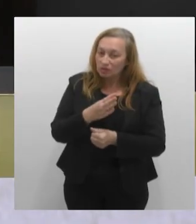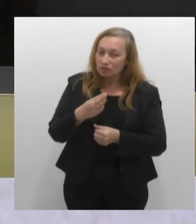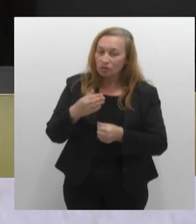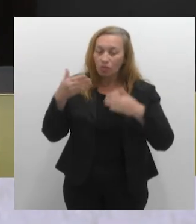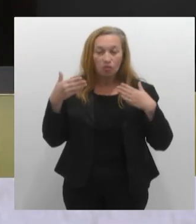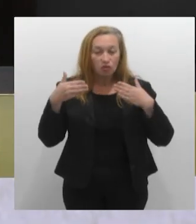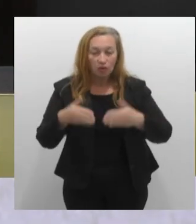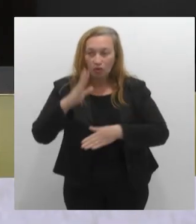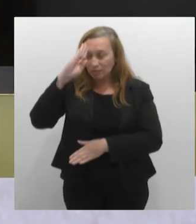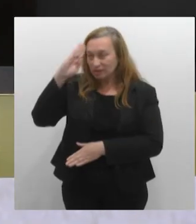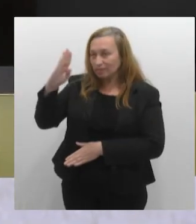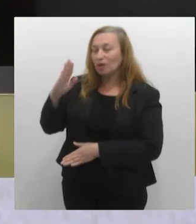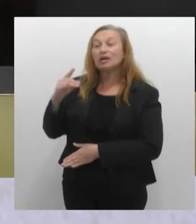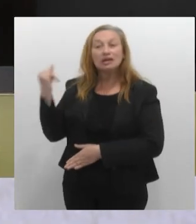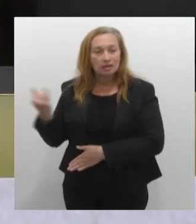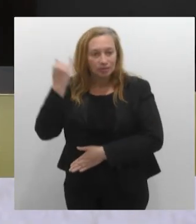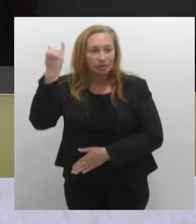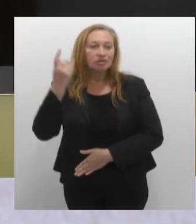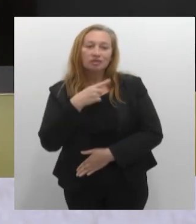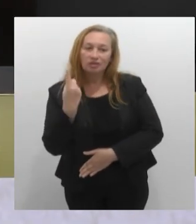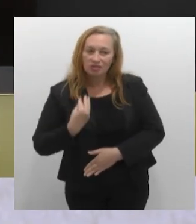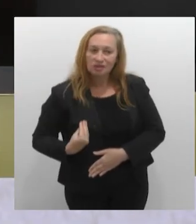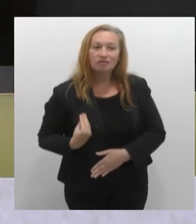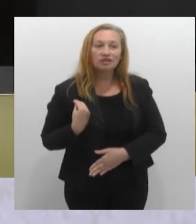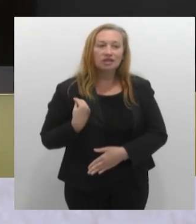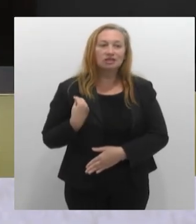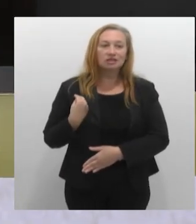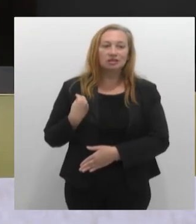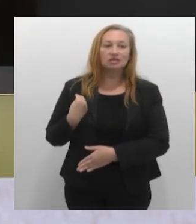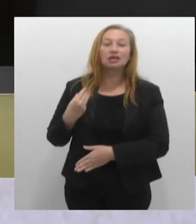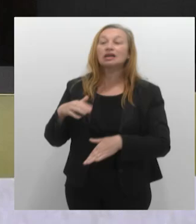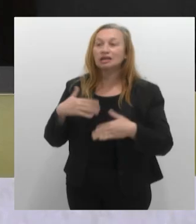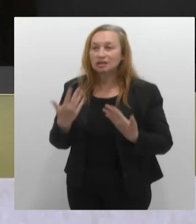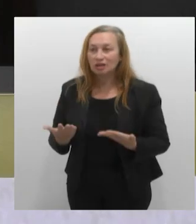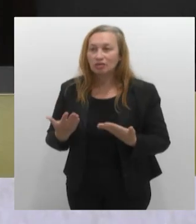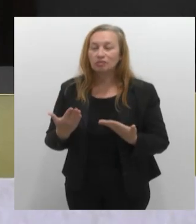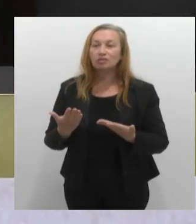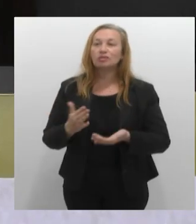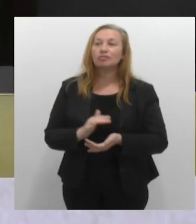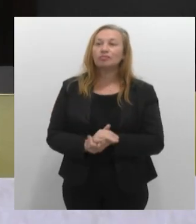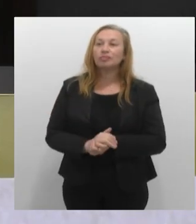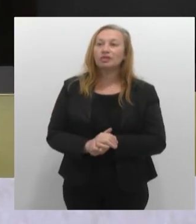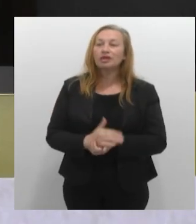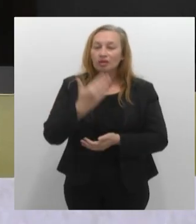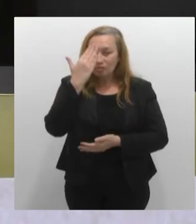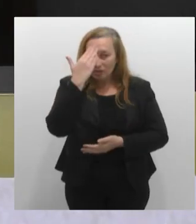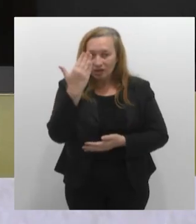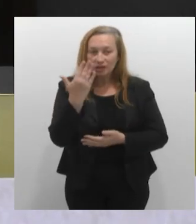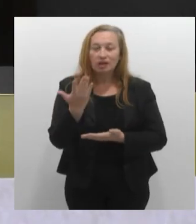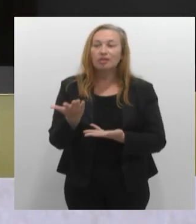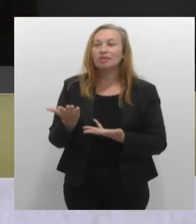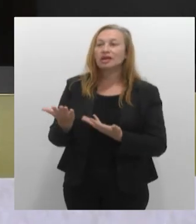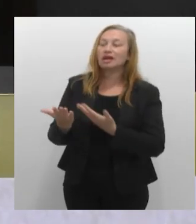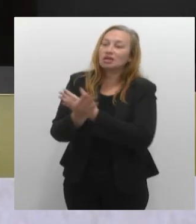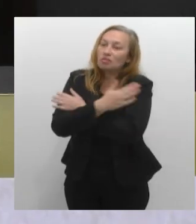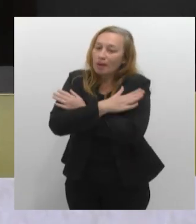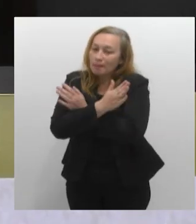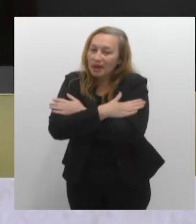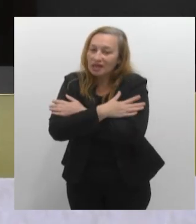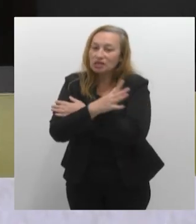central e importante da nossa vida, da nossa existência. Então, mande um grande e forte abraço ao Vinícius, não